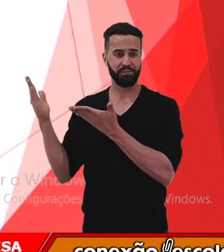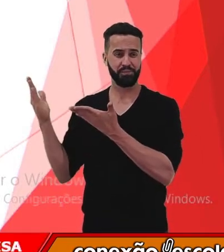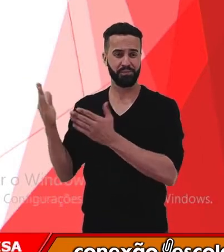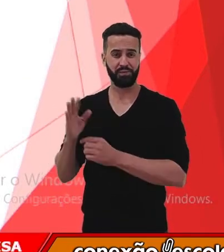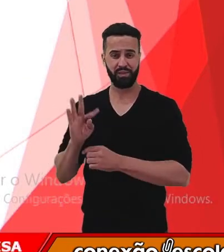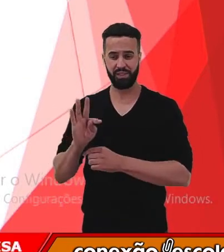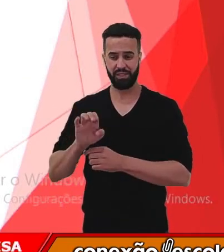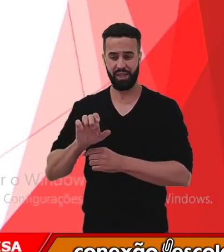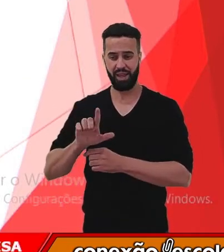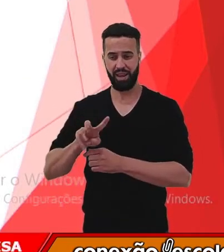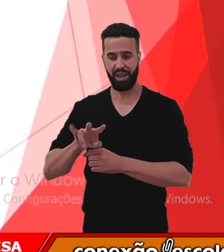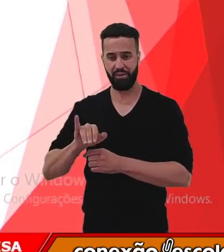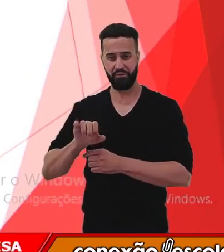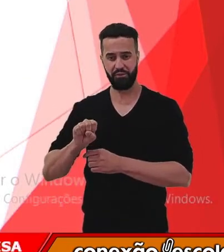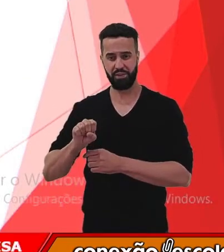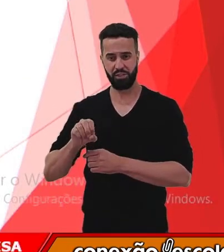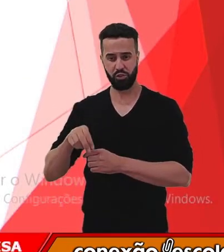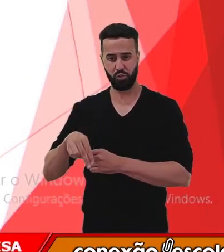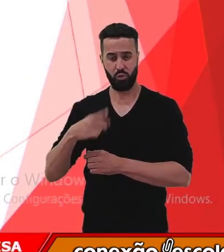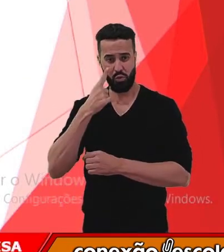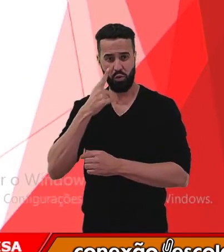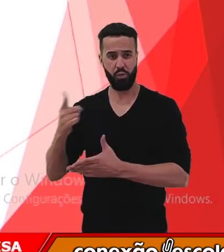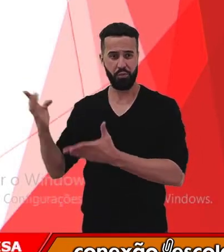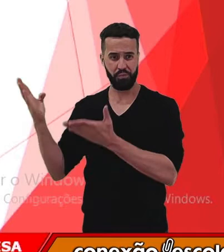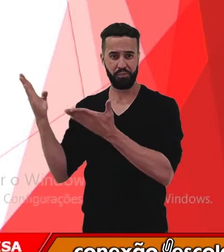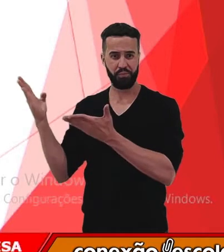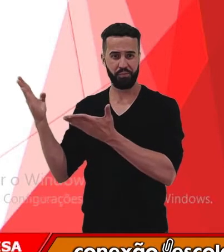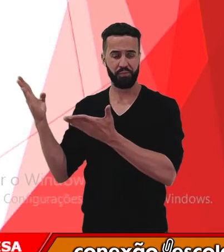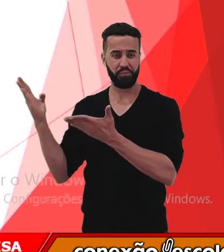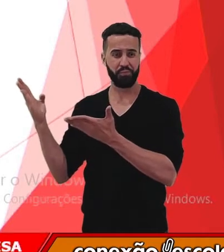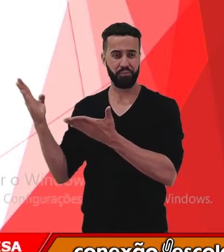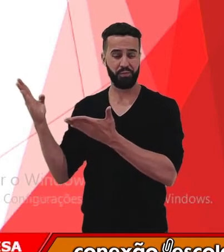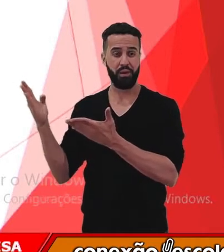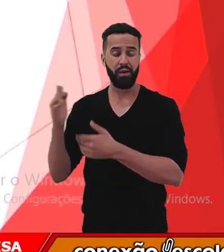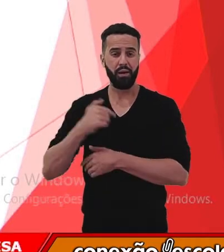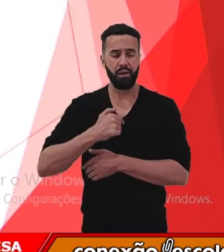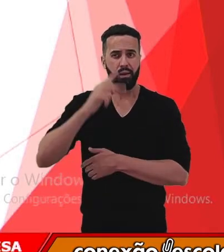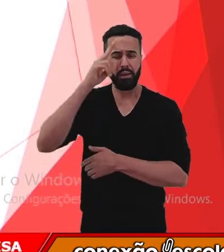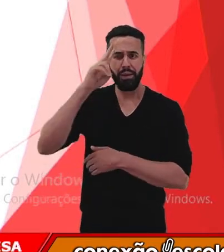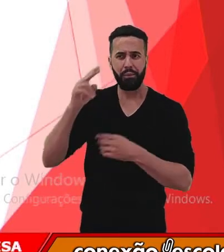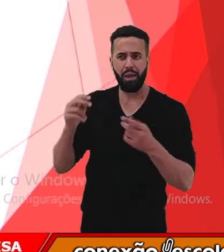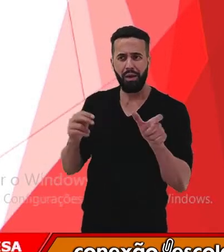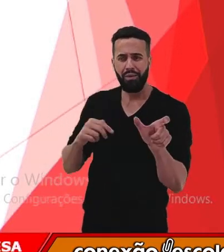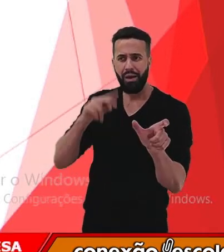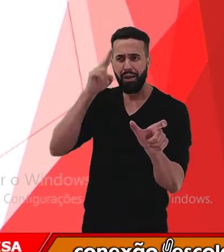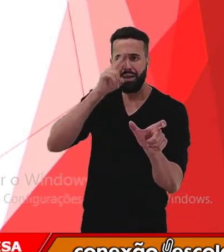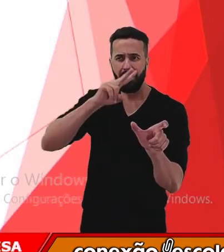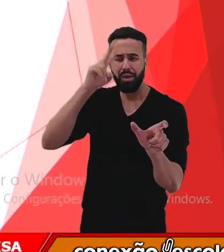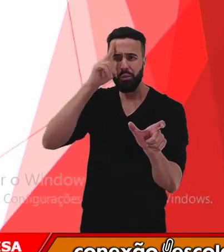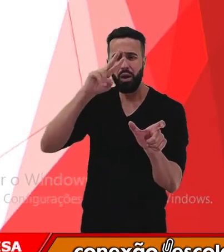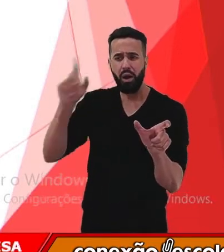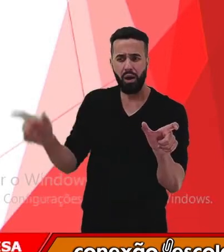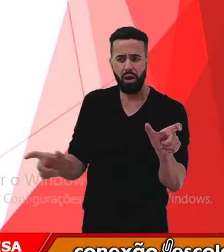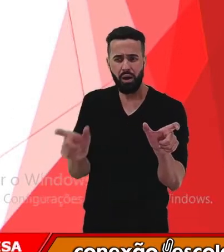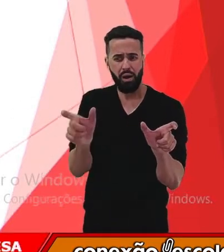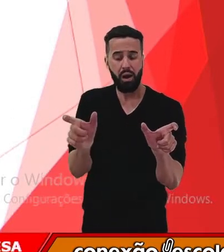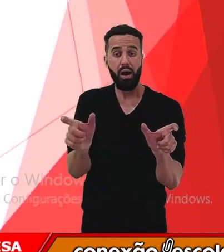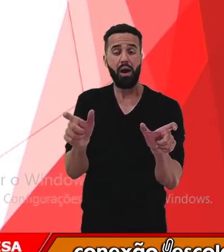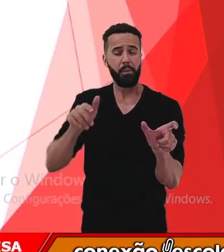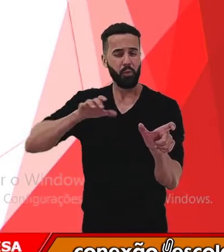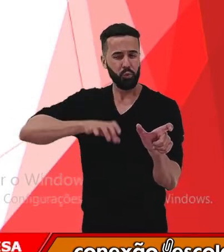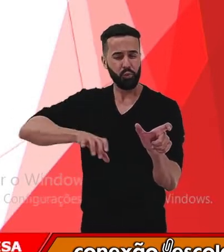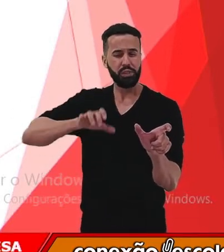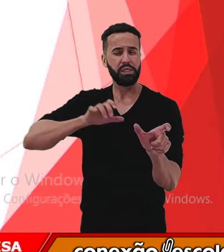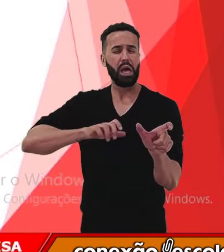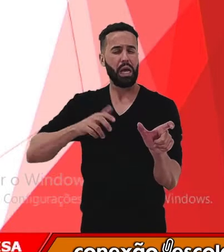você escutar essa expressão em inglês, você lembra da expressão em português. Só de você ler também